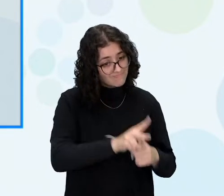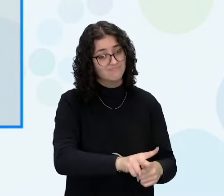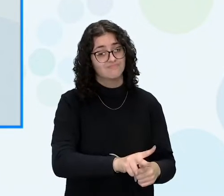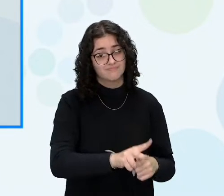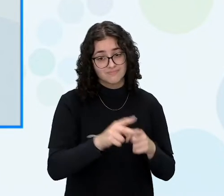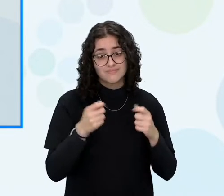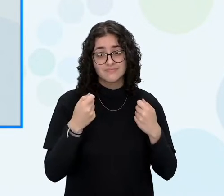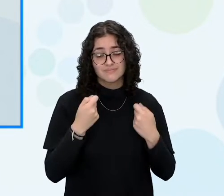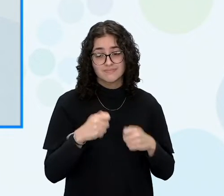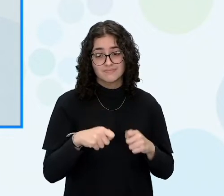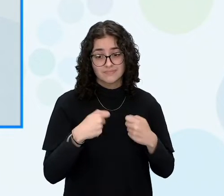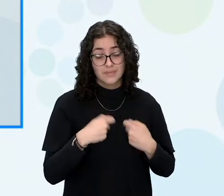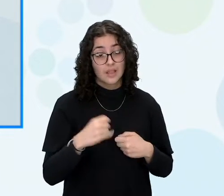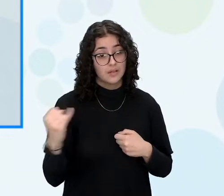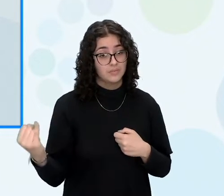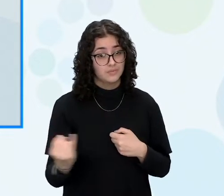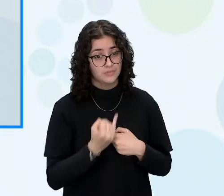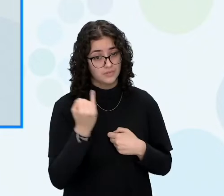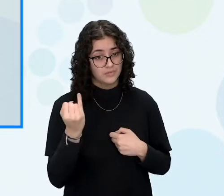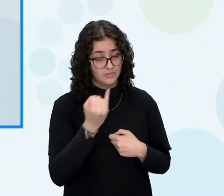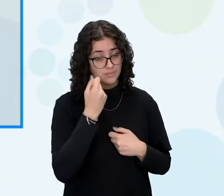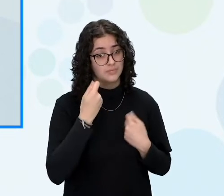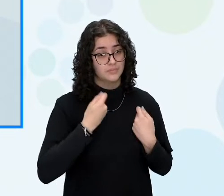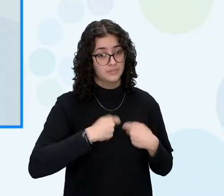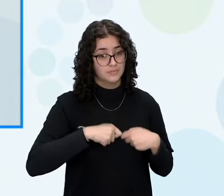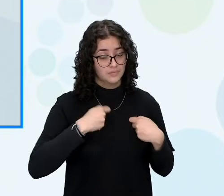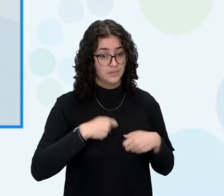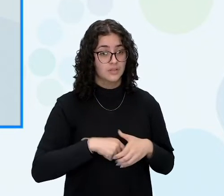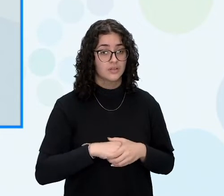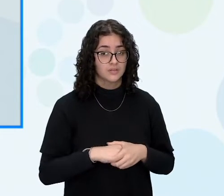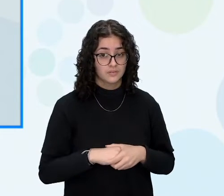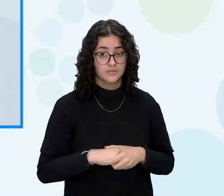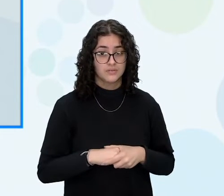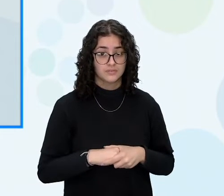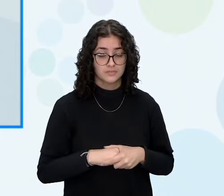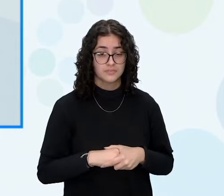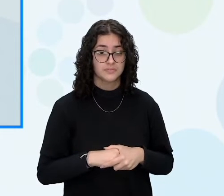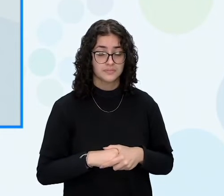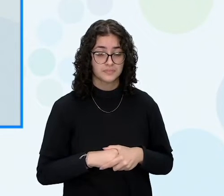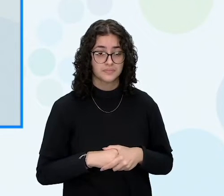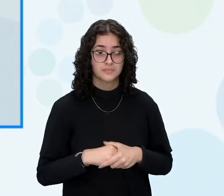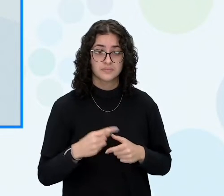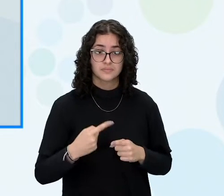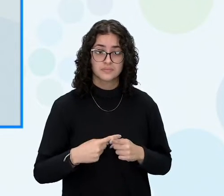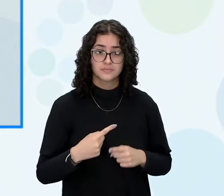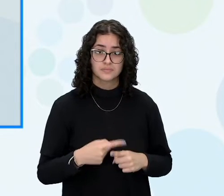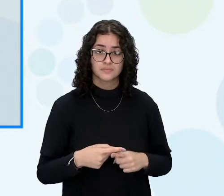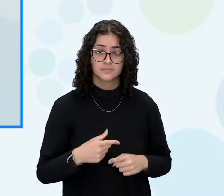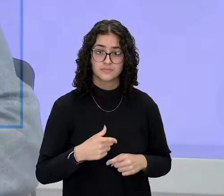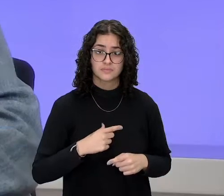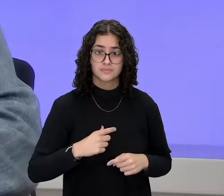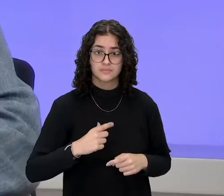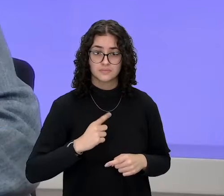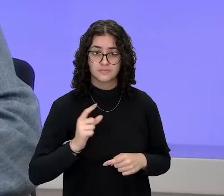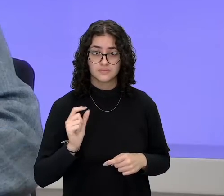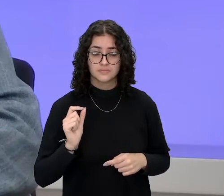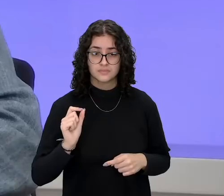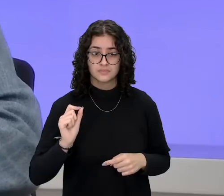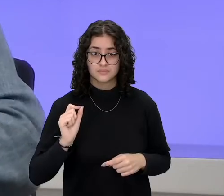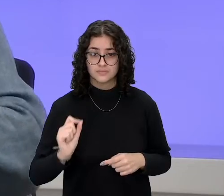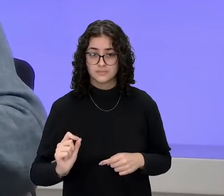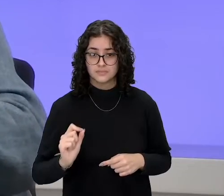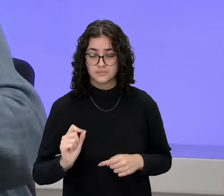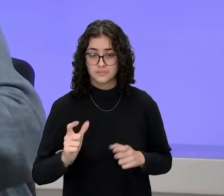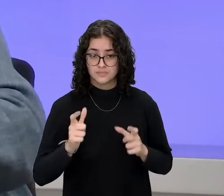né? A preservação é muito importante ser colocada no nosso assunto, porque ela traz aí